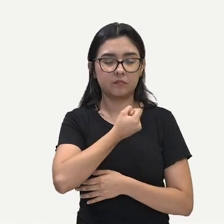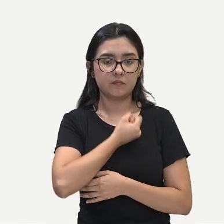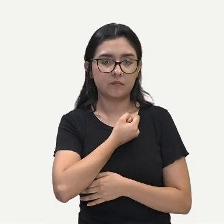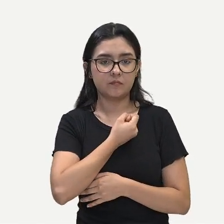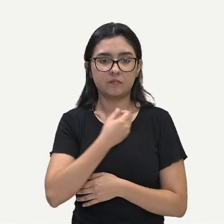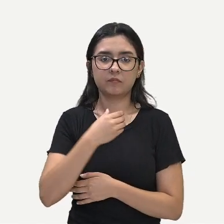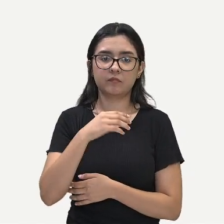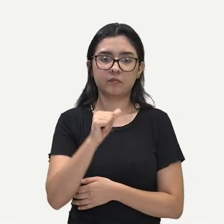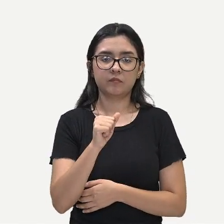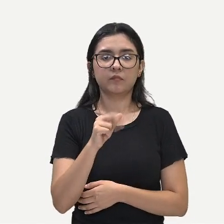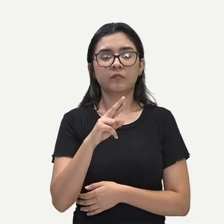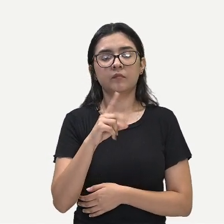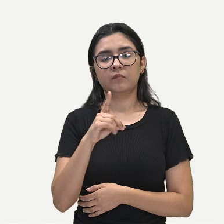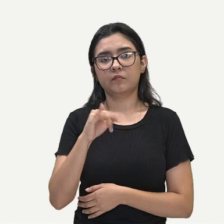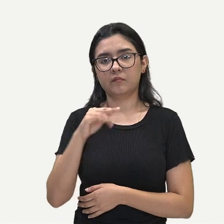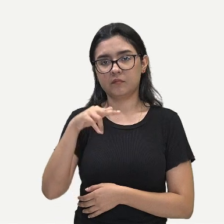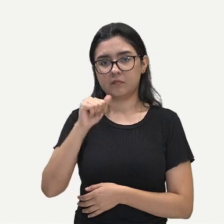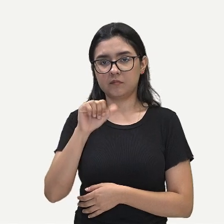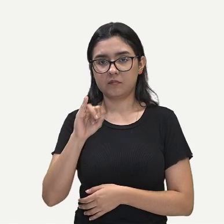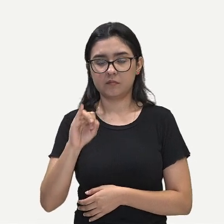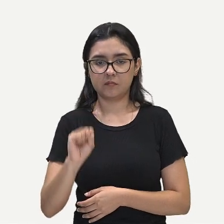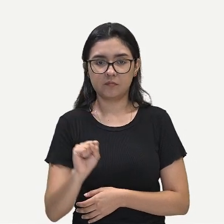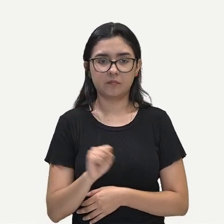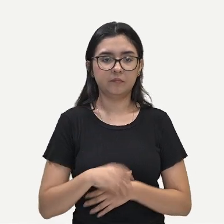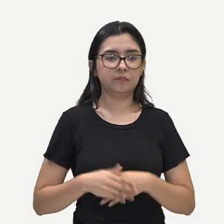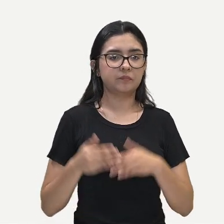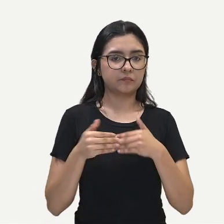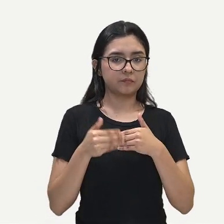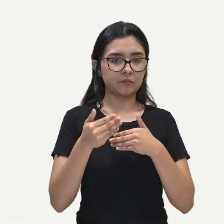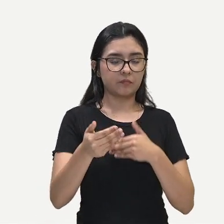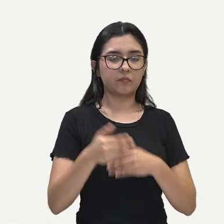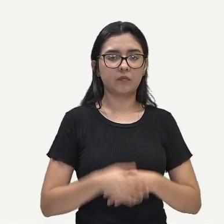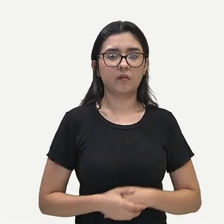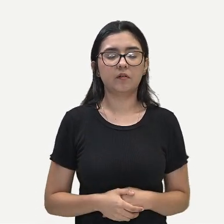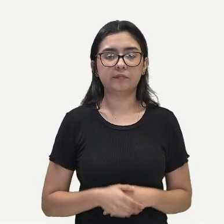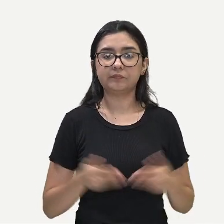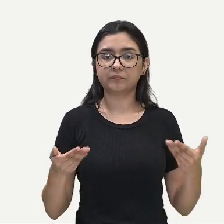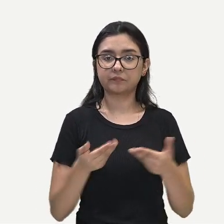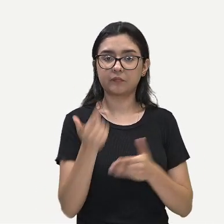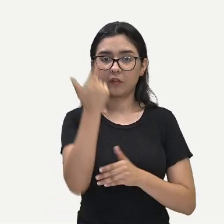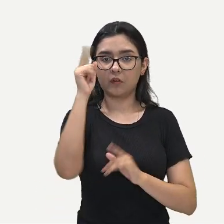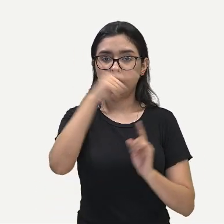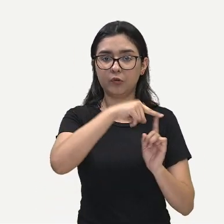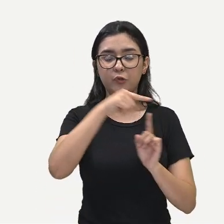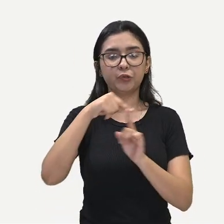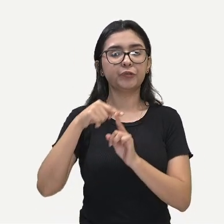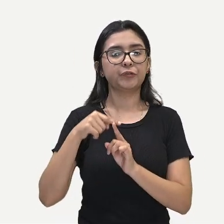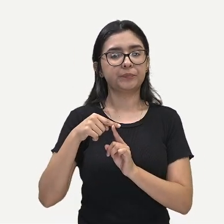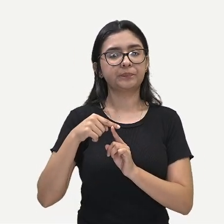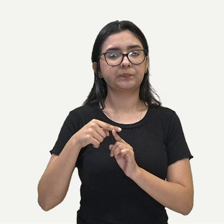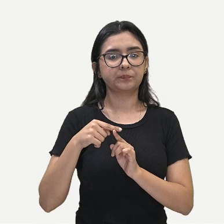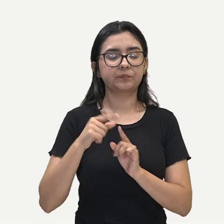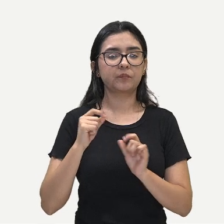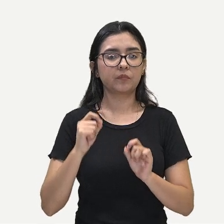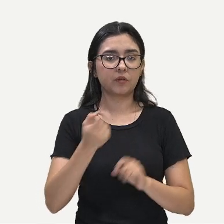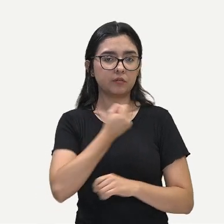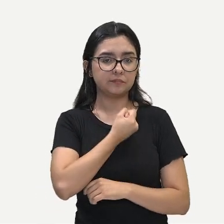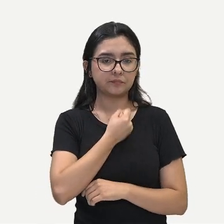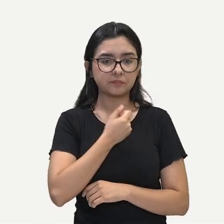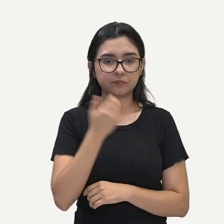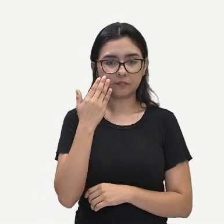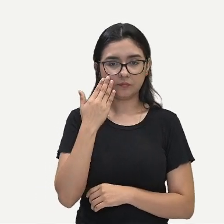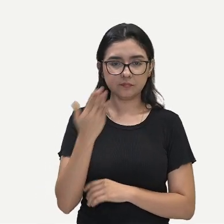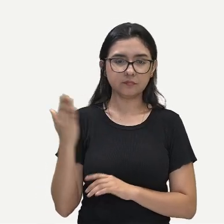1 hasta el 100. E seguindo, vamos a los ordinales. Então, os ordinales